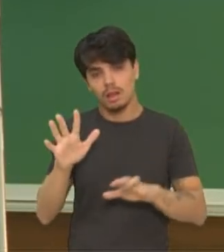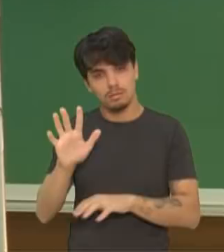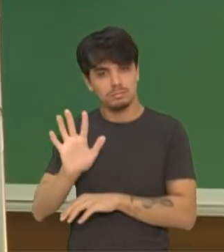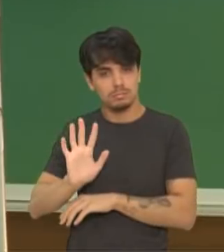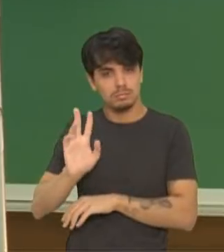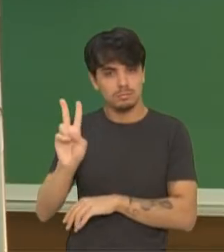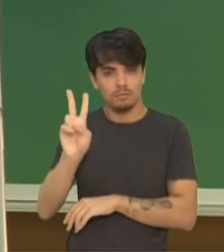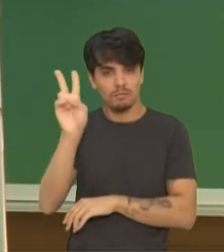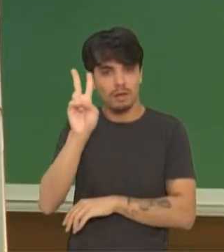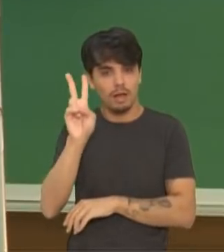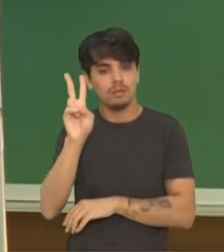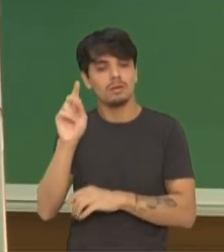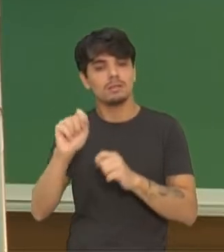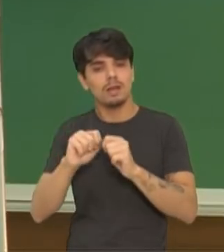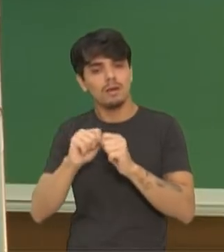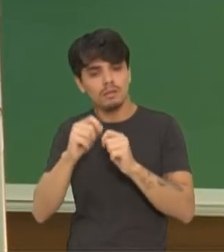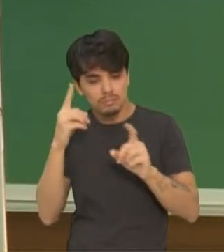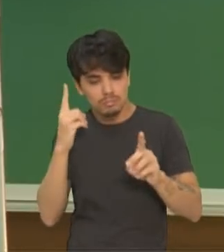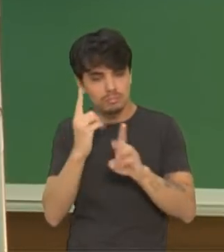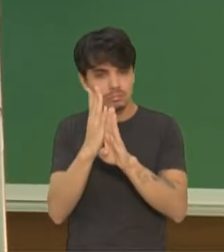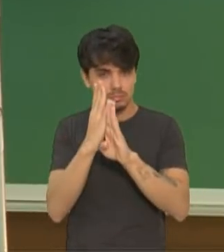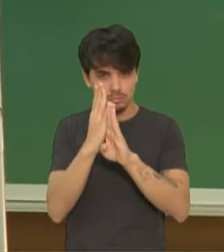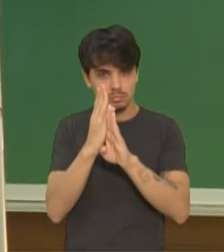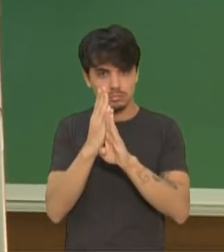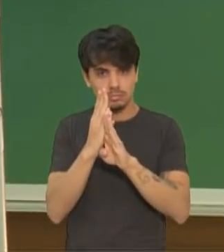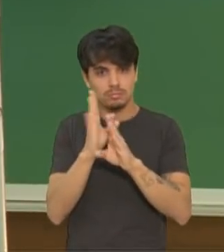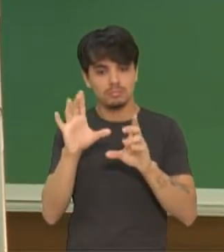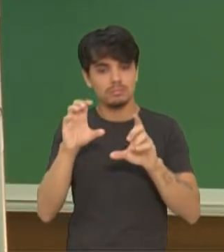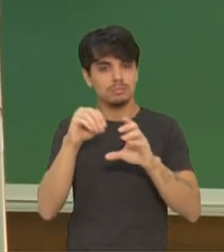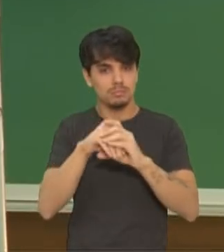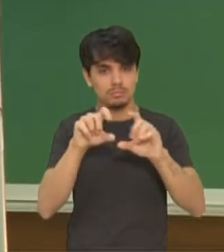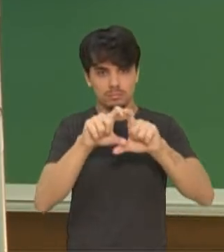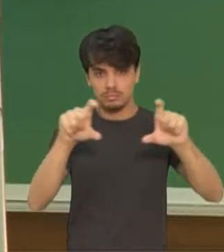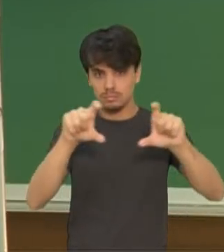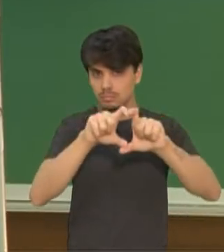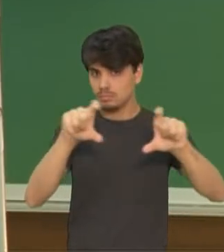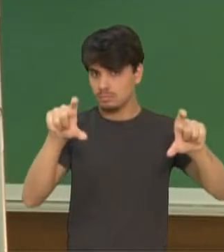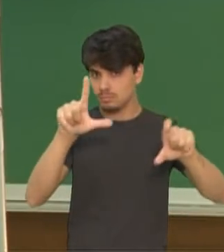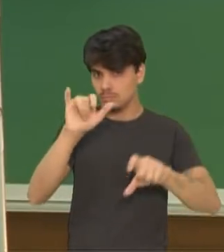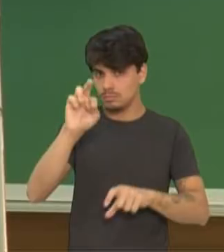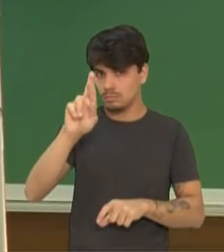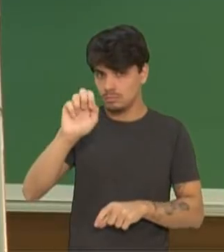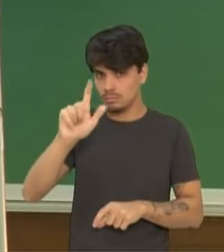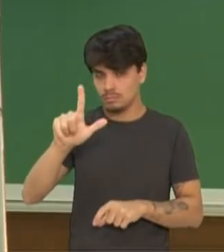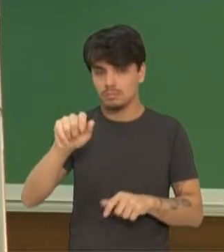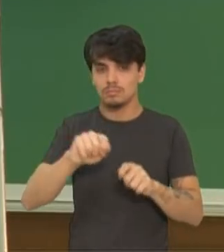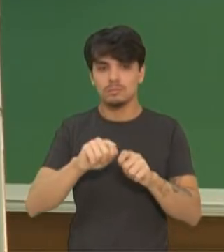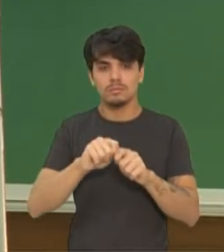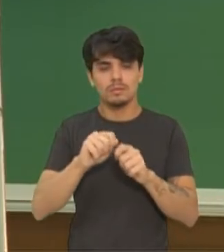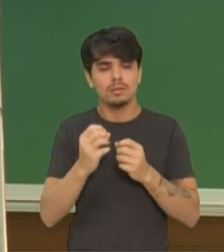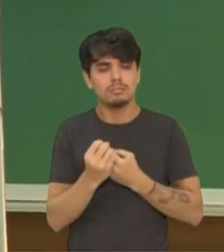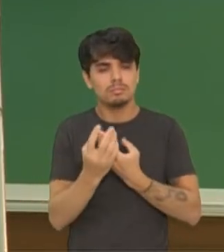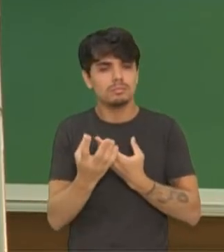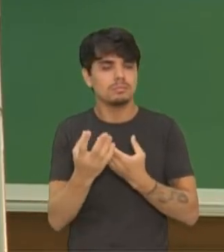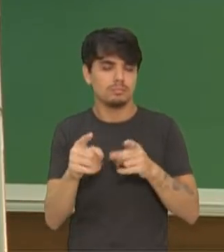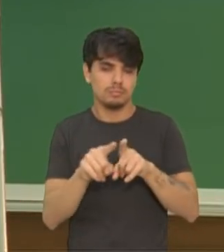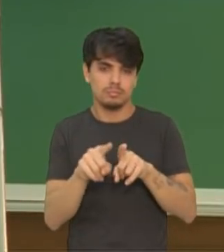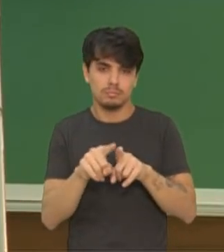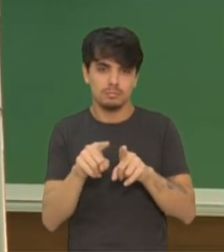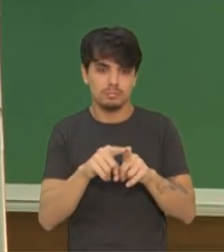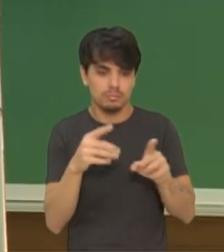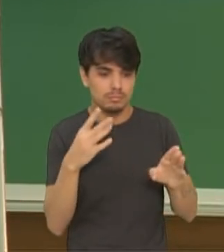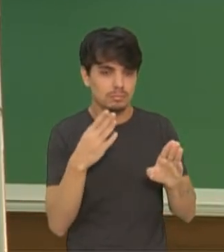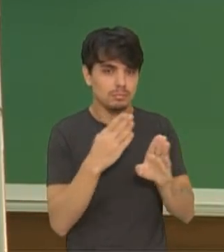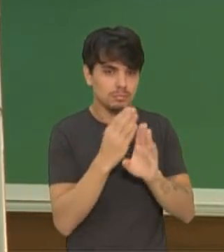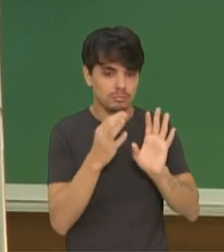estar construindo dentro dessa equação literal, fazendo a expressão algébrica e daí podemos determinar